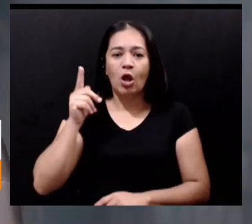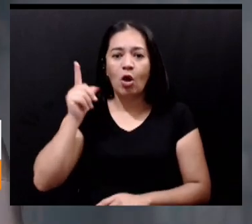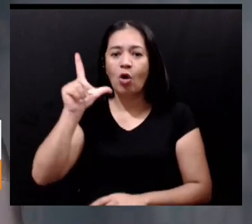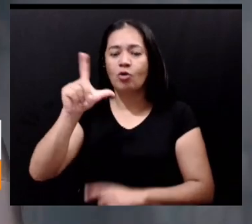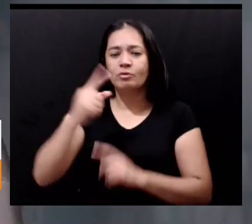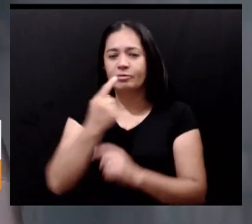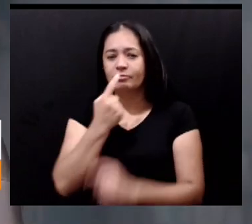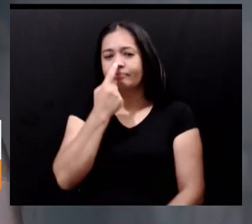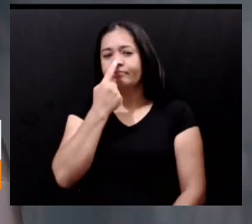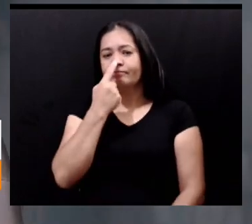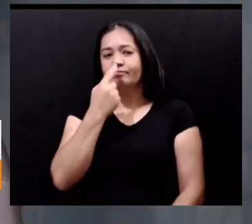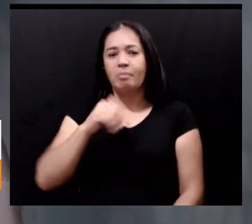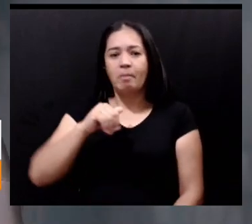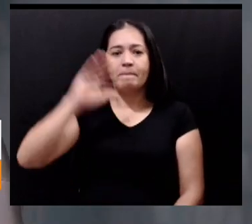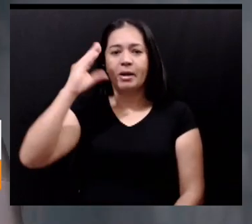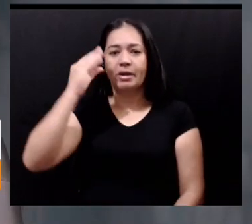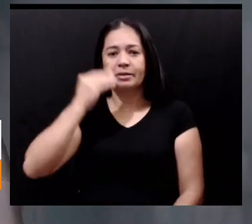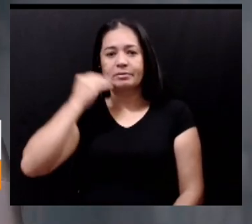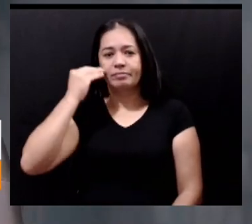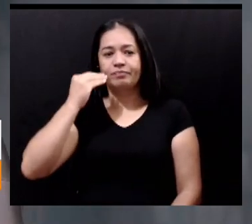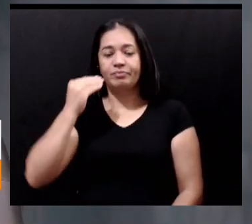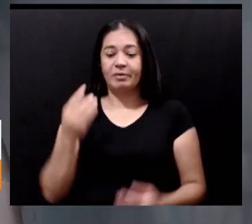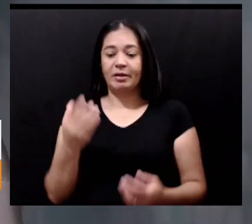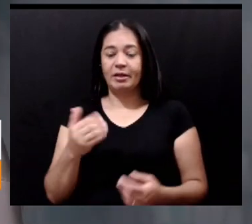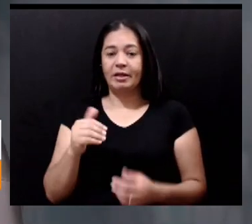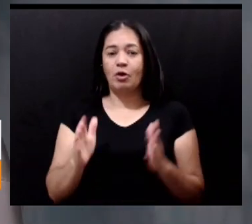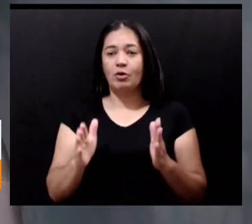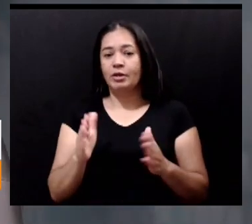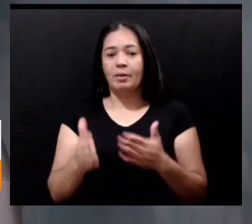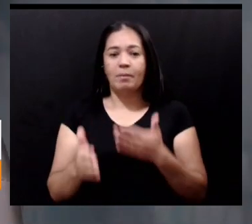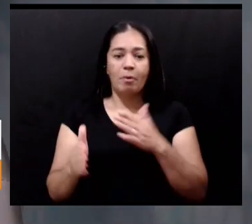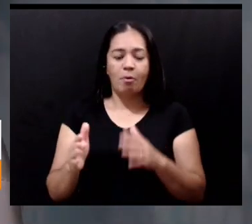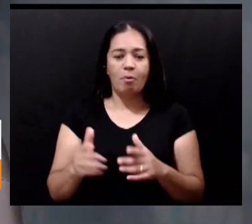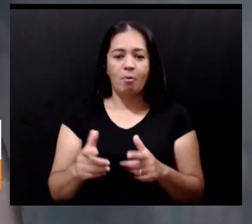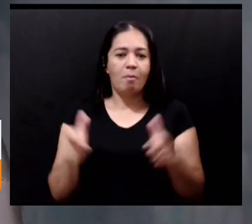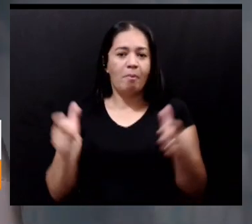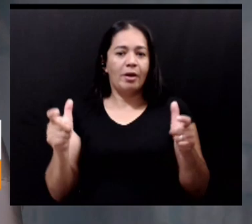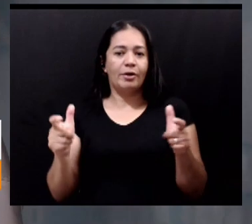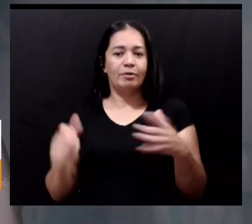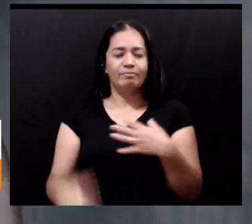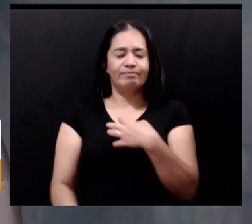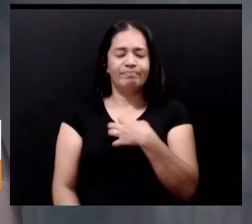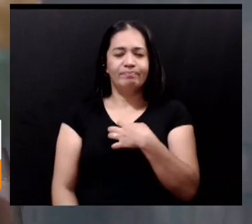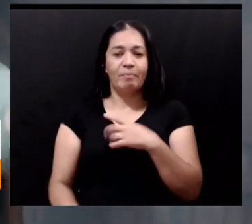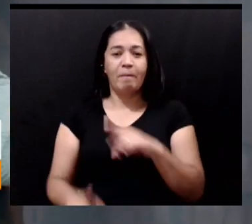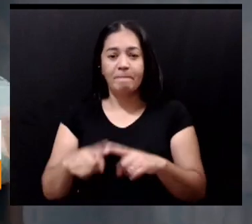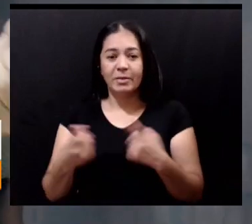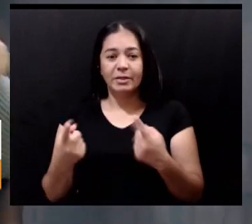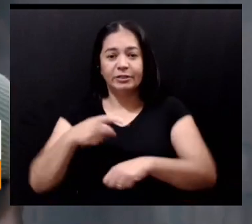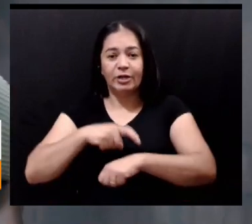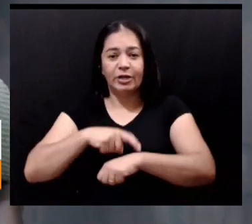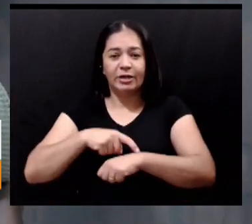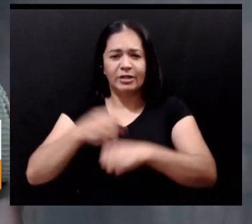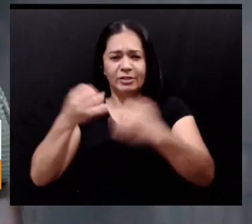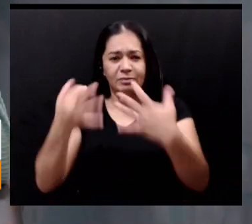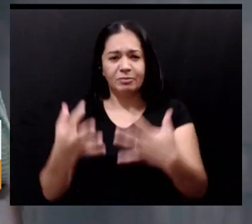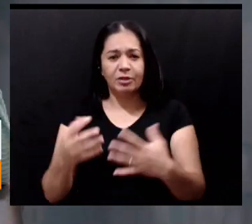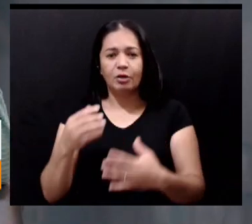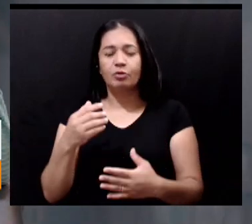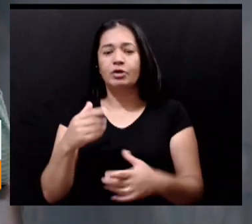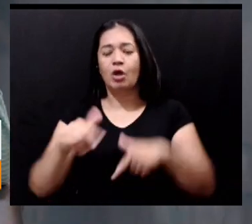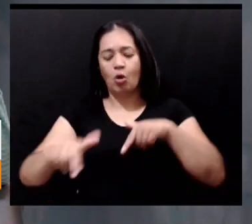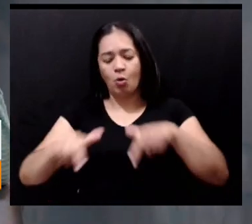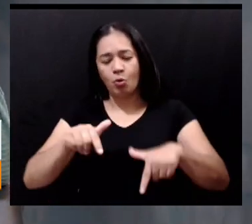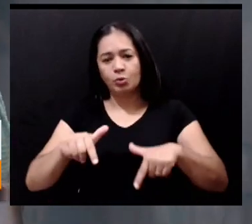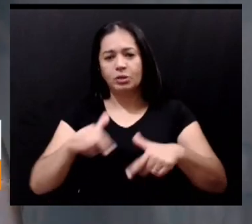valida um pouco mais, dá um tempo maior para a gente sentir. Mas quando a gente está falando, às vezes, de uma perda de um trabalho, Uhum. né,